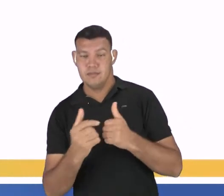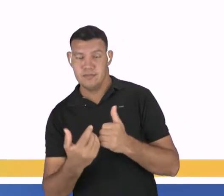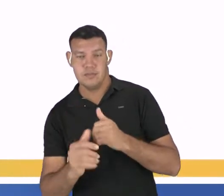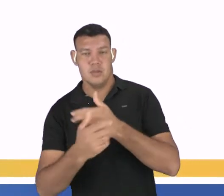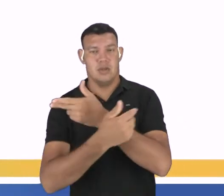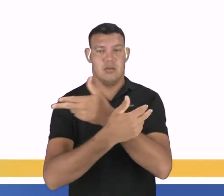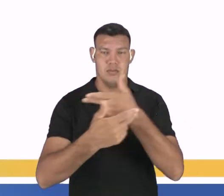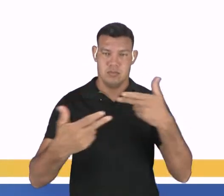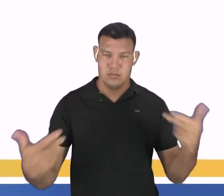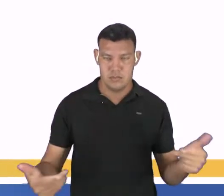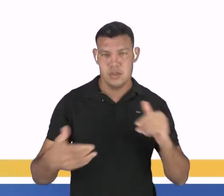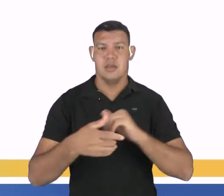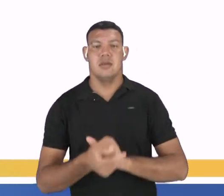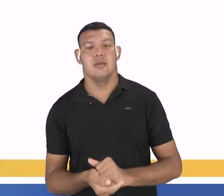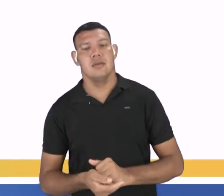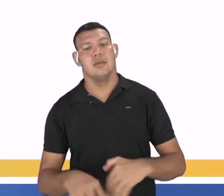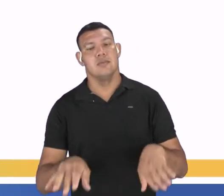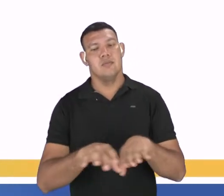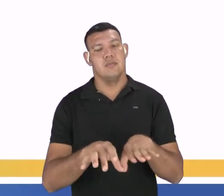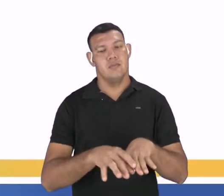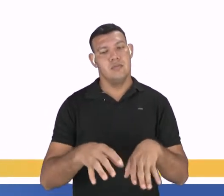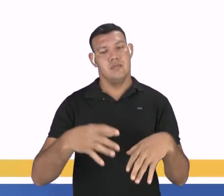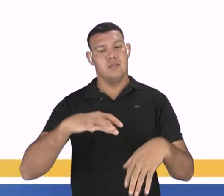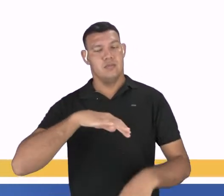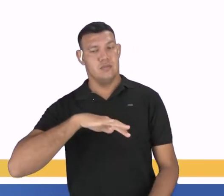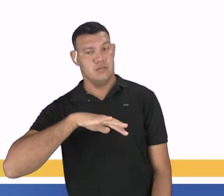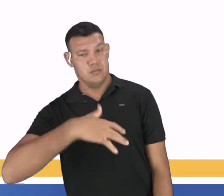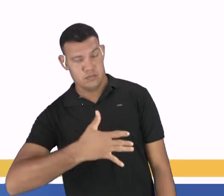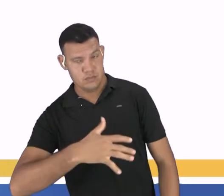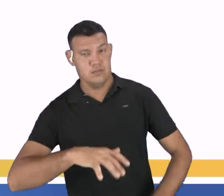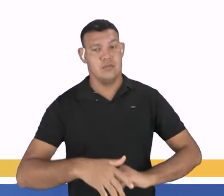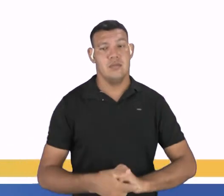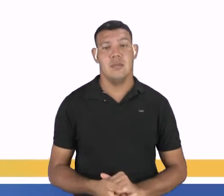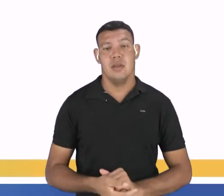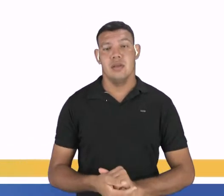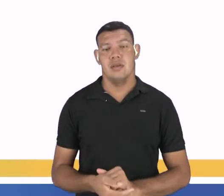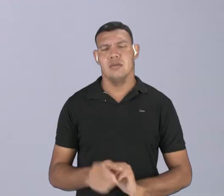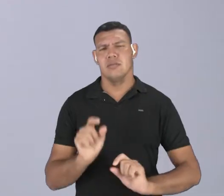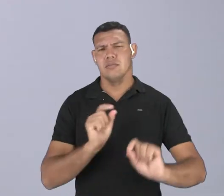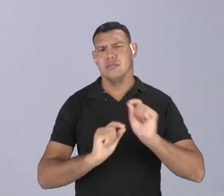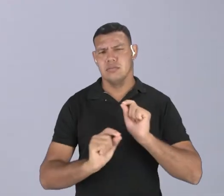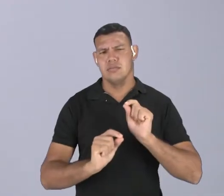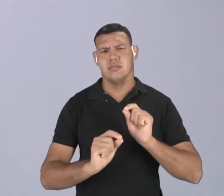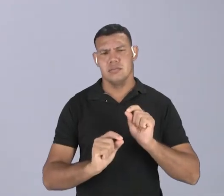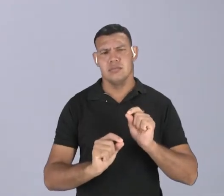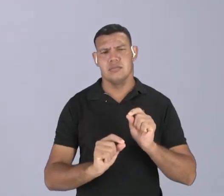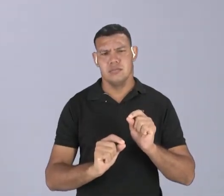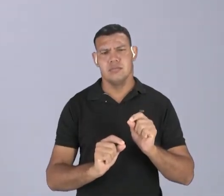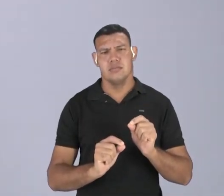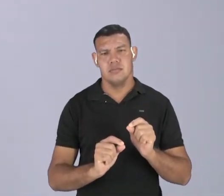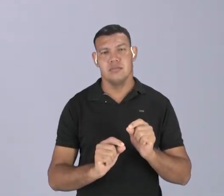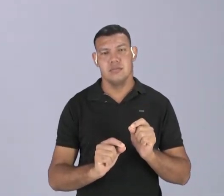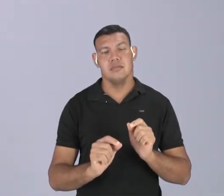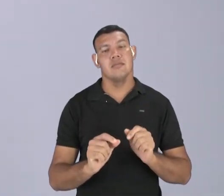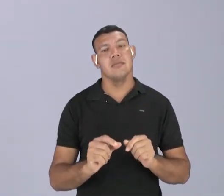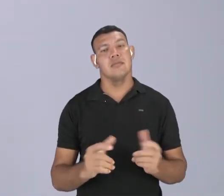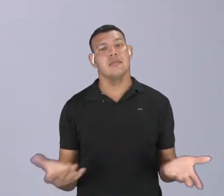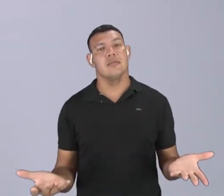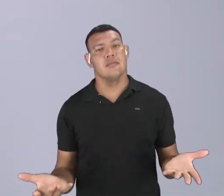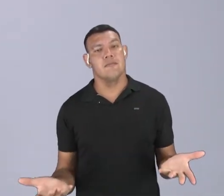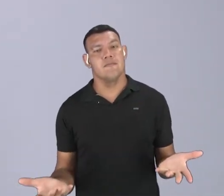e formação de grandes oligopólios e do capital financeiro. Esses oligopólios são grandes